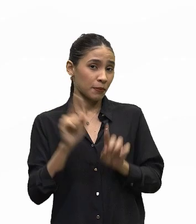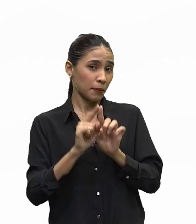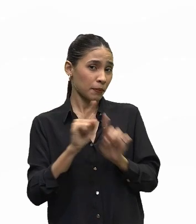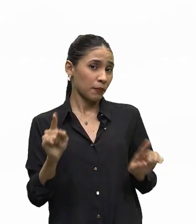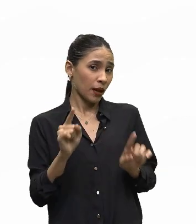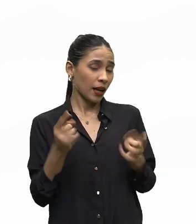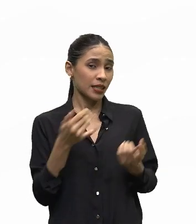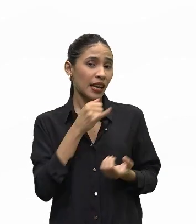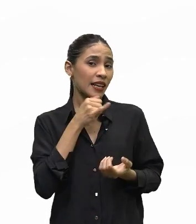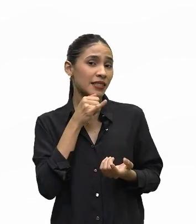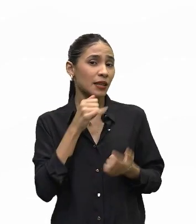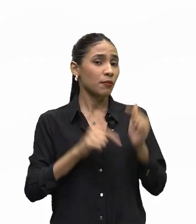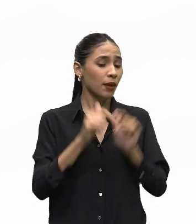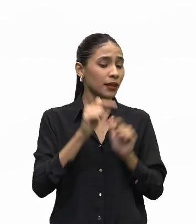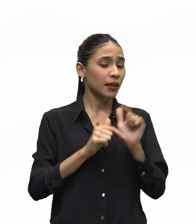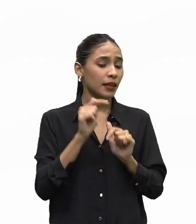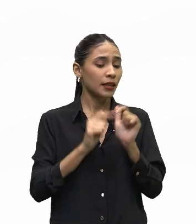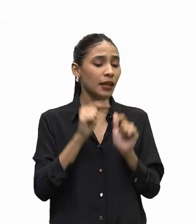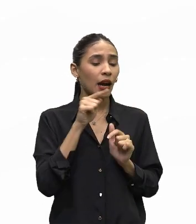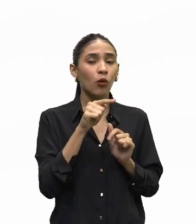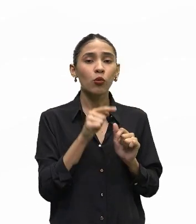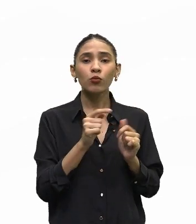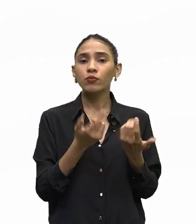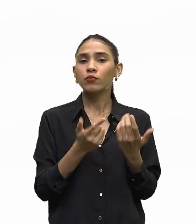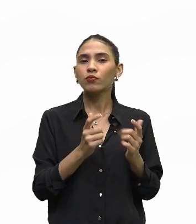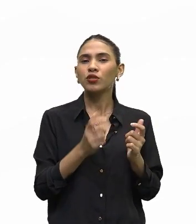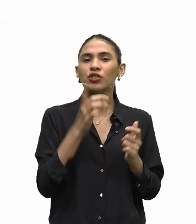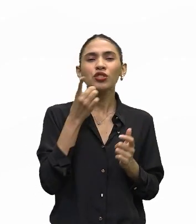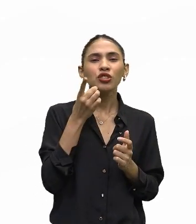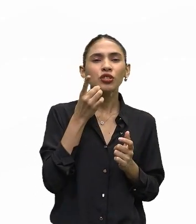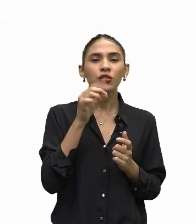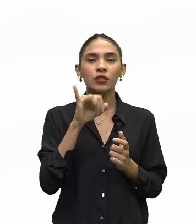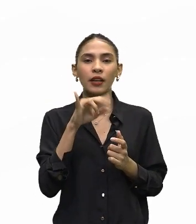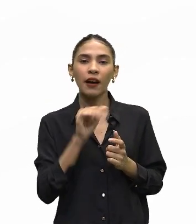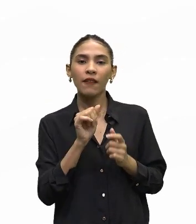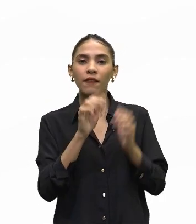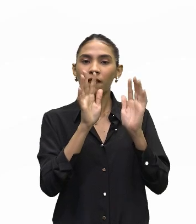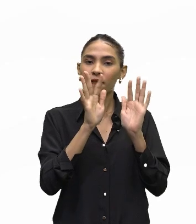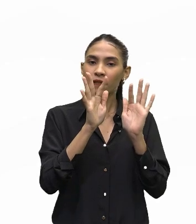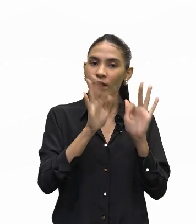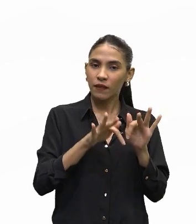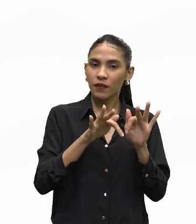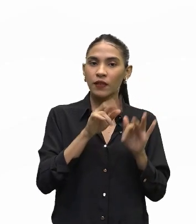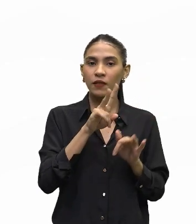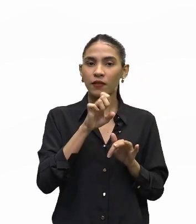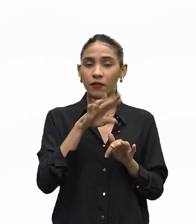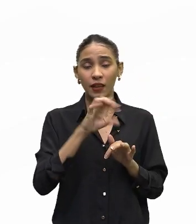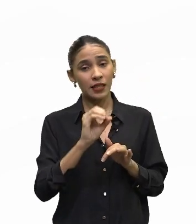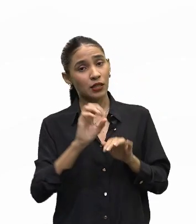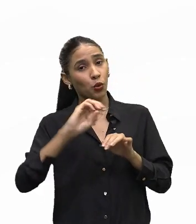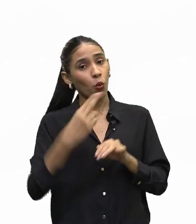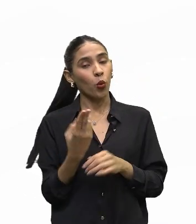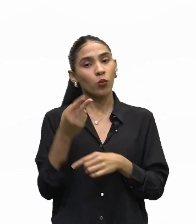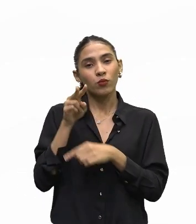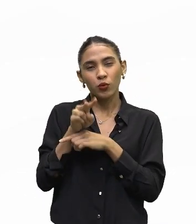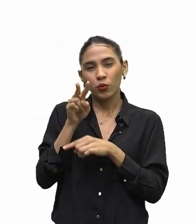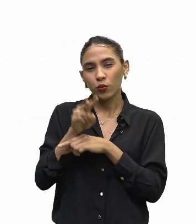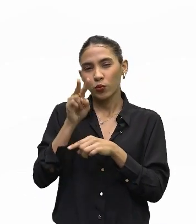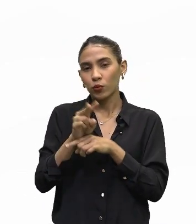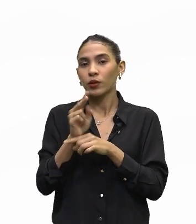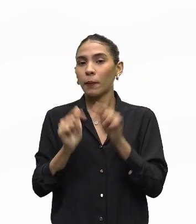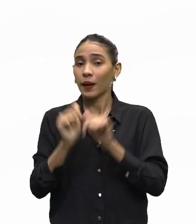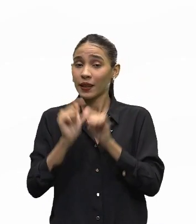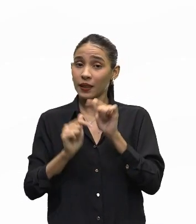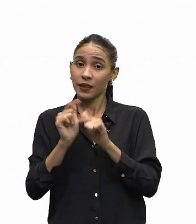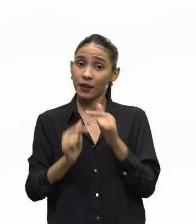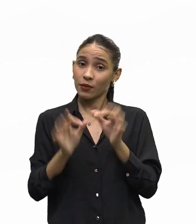vê quando que aquele produto vai vencer. Ou então não conserva aquele produto nas condições em que ele deveria ser